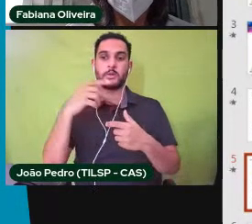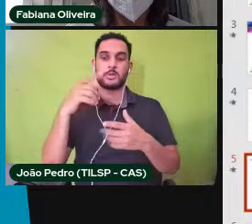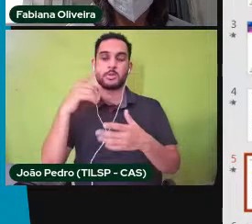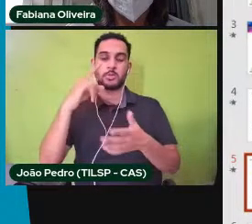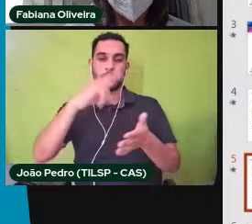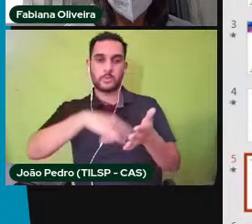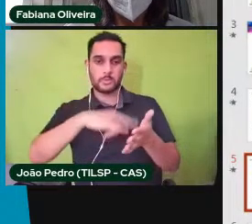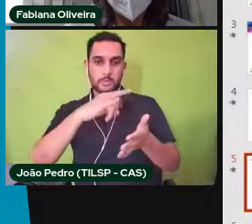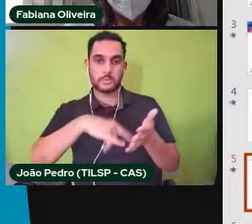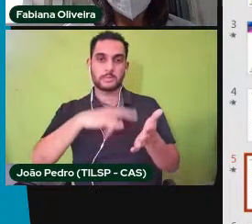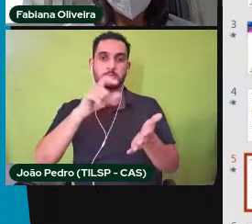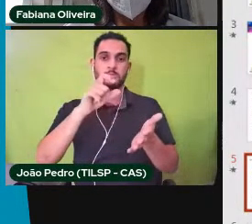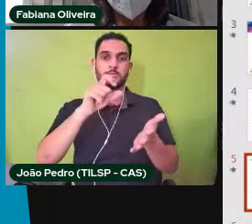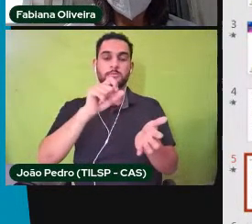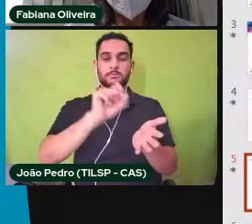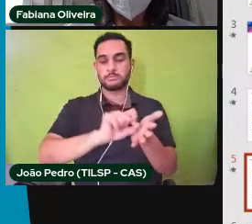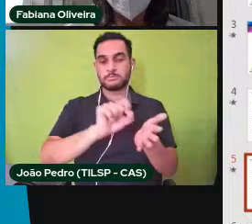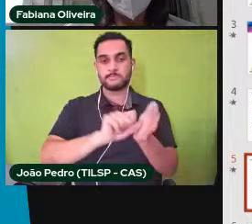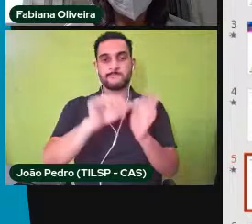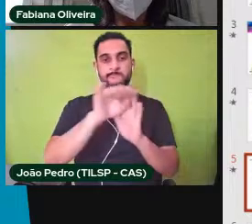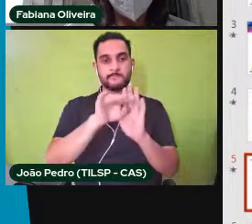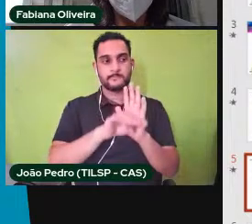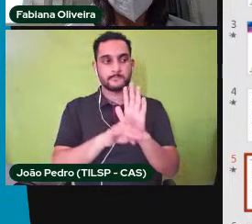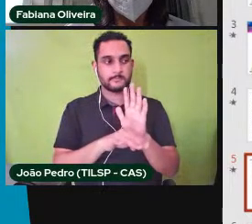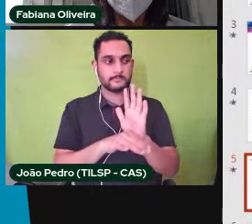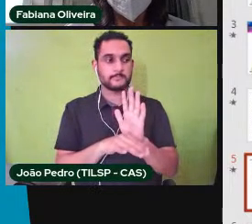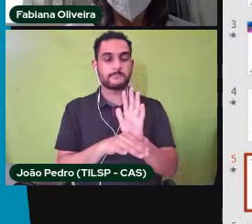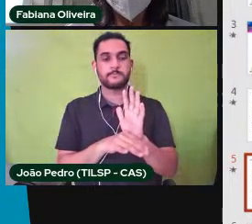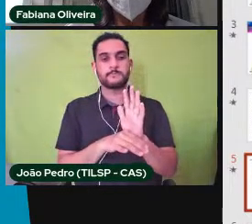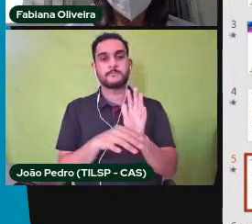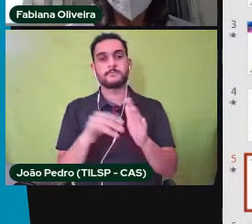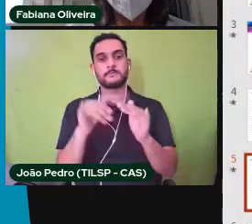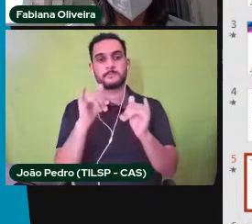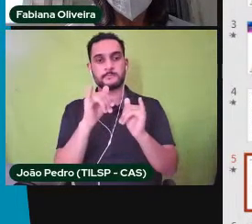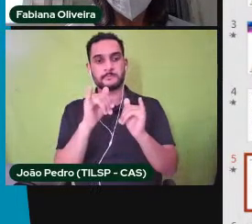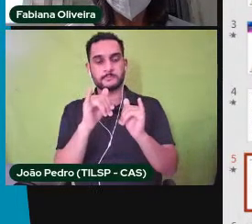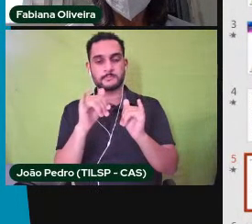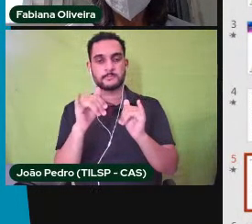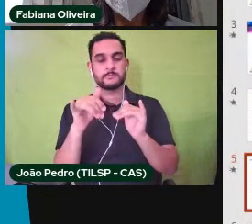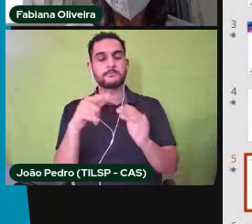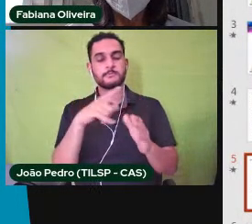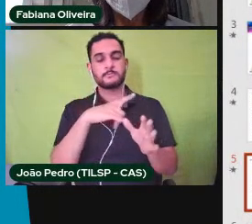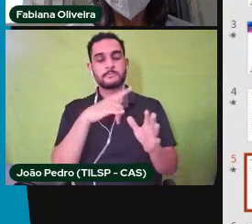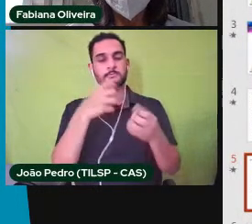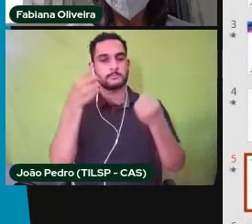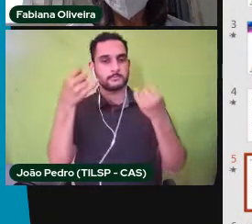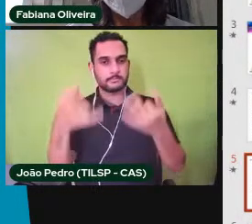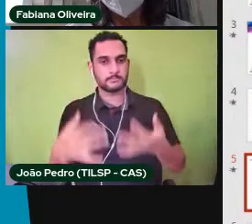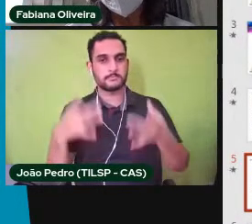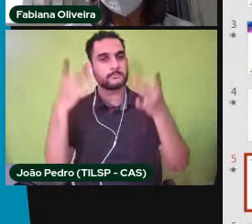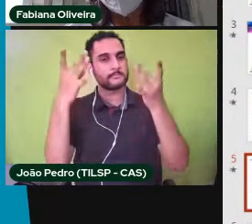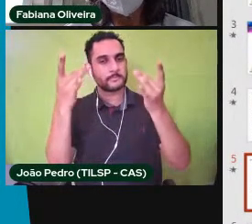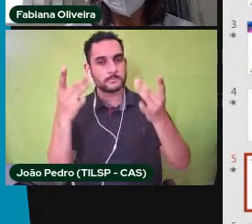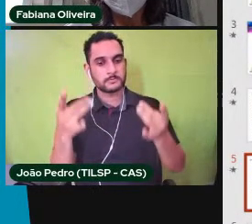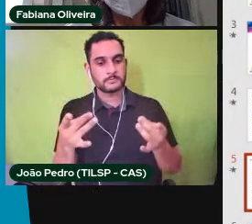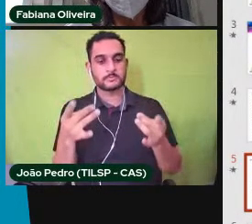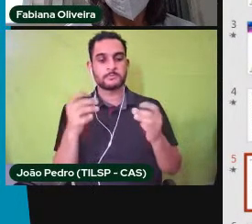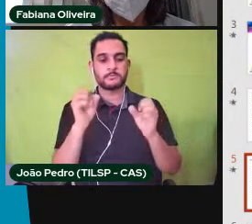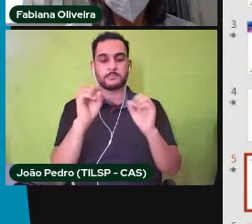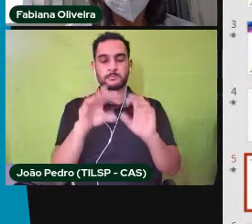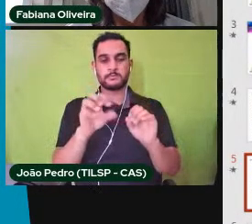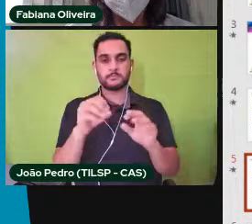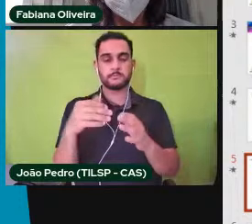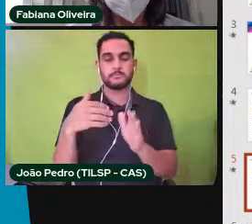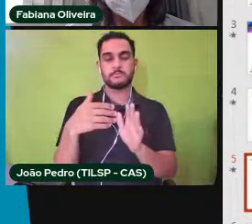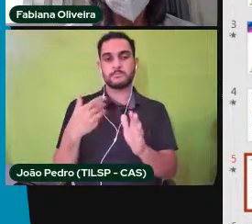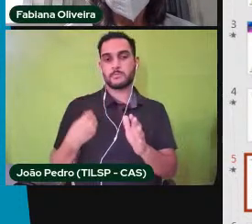dessa agenda, e que traz à tona e aborda com muita veemência a educação ao longo da